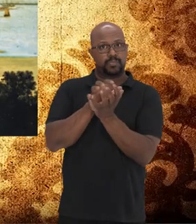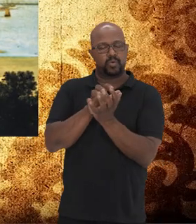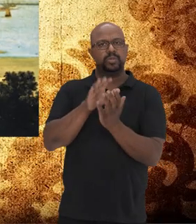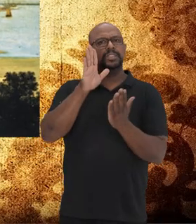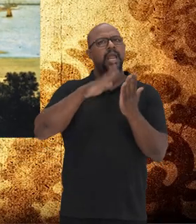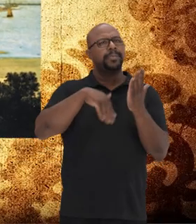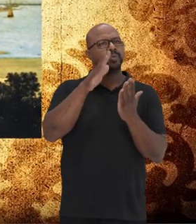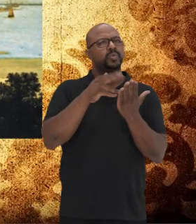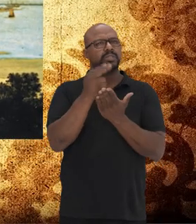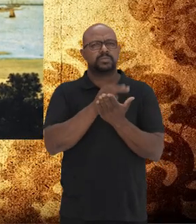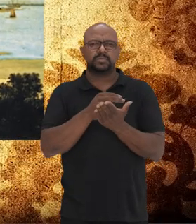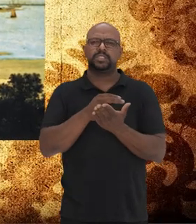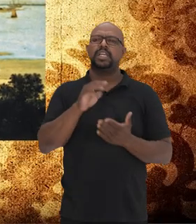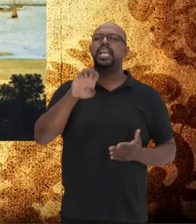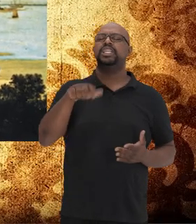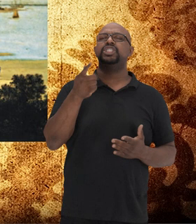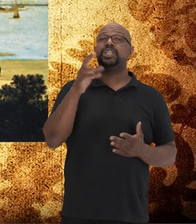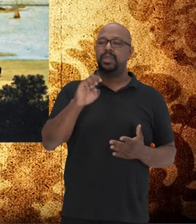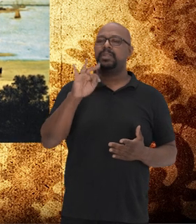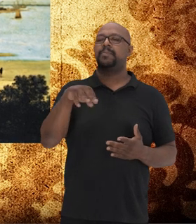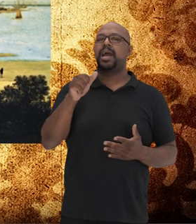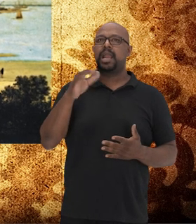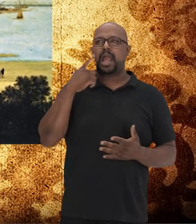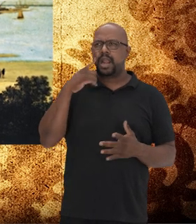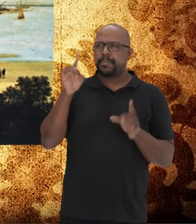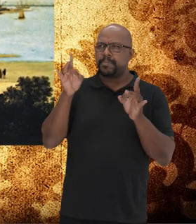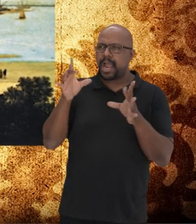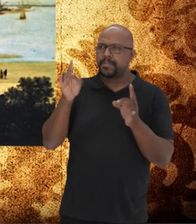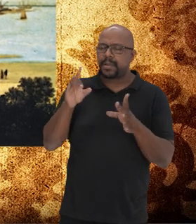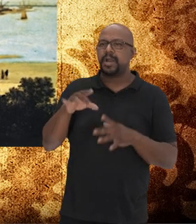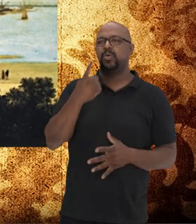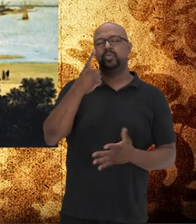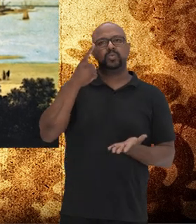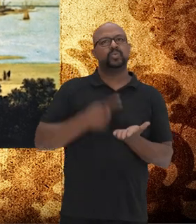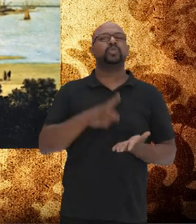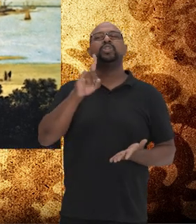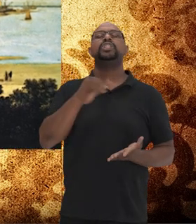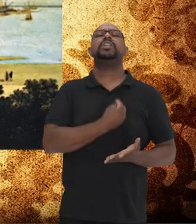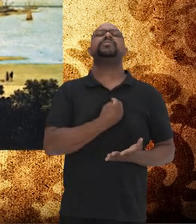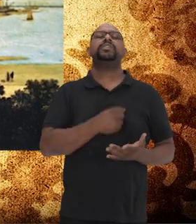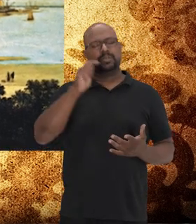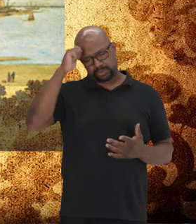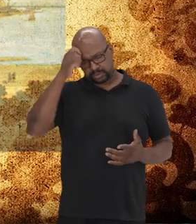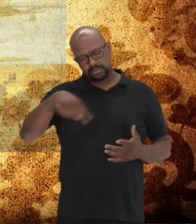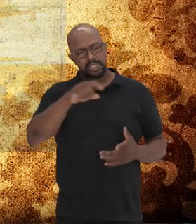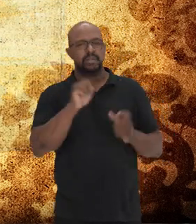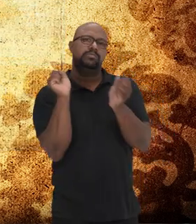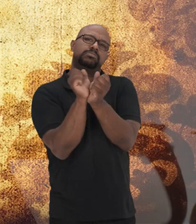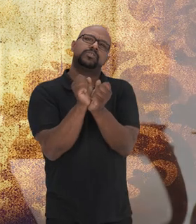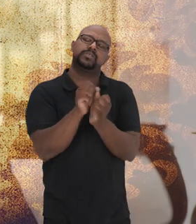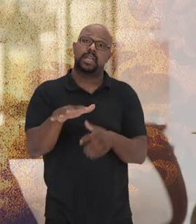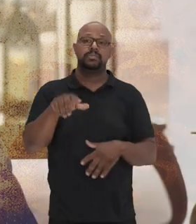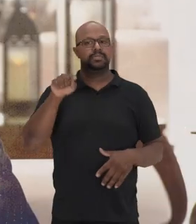na pintura engenho de Itamaracá o artista flagra especialmente um dia de vida dos negros escravizados no litoral